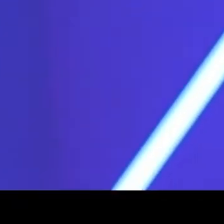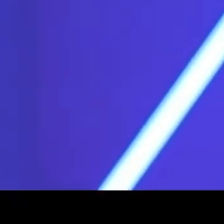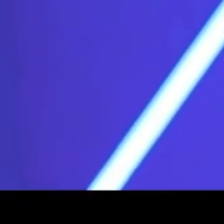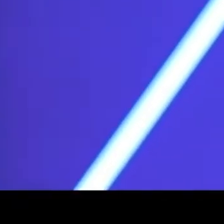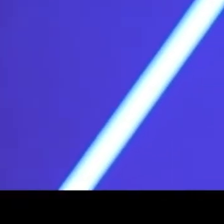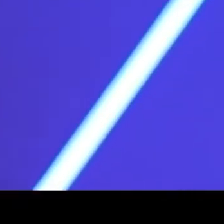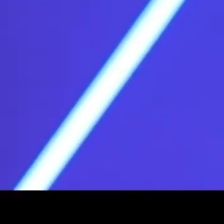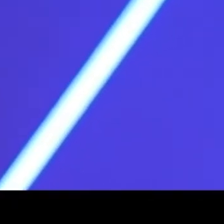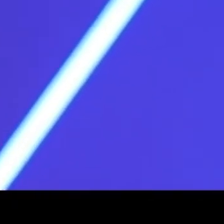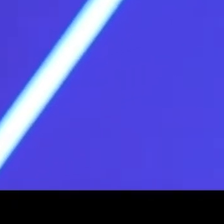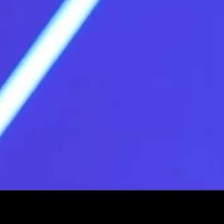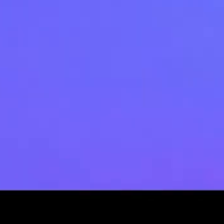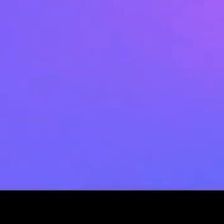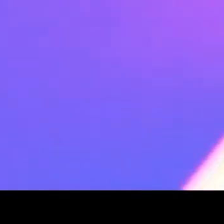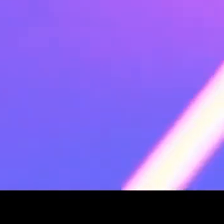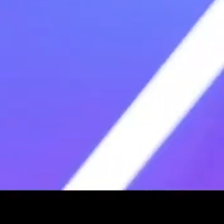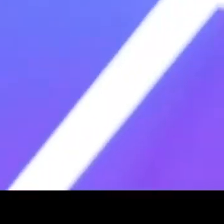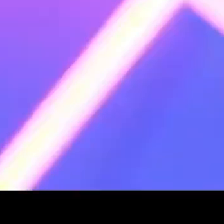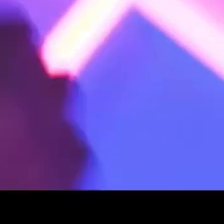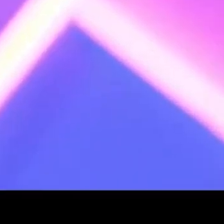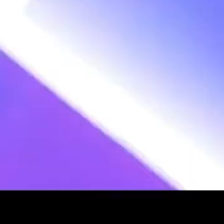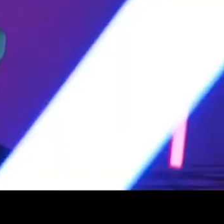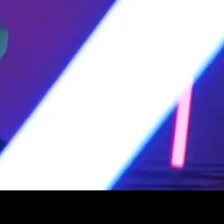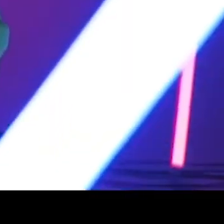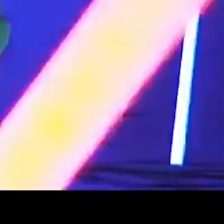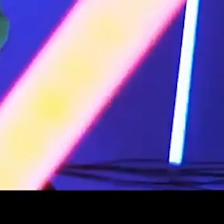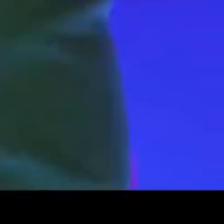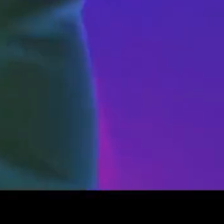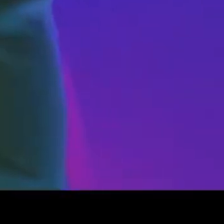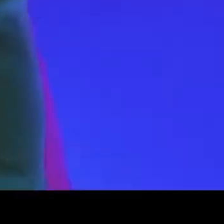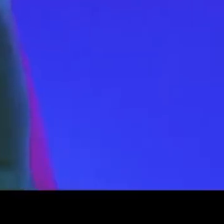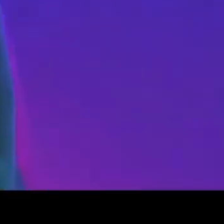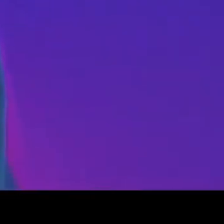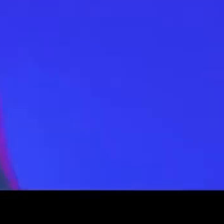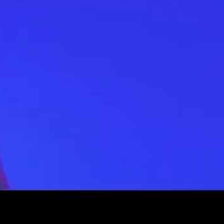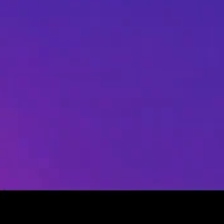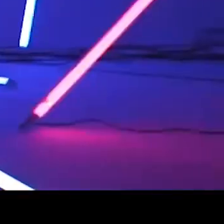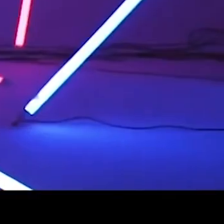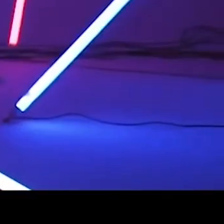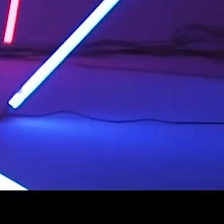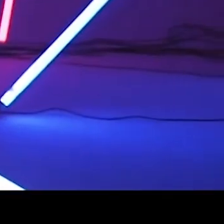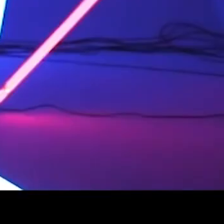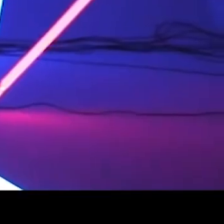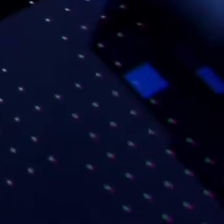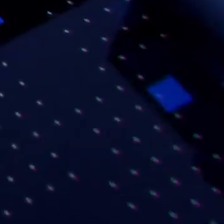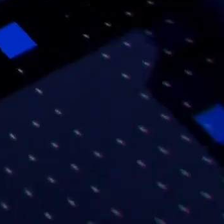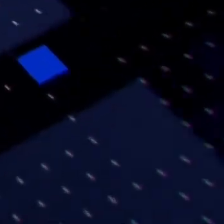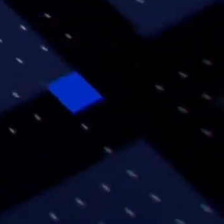ressaca vem a solidão e um vazio enorme no coração.